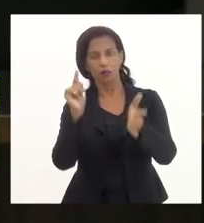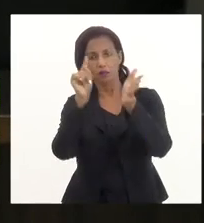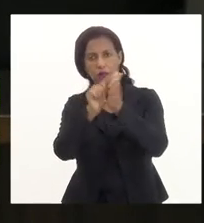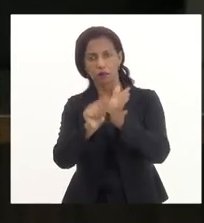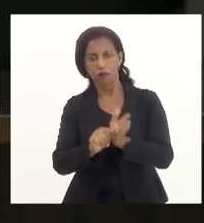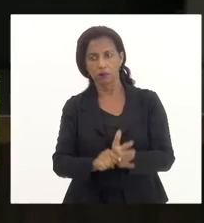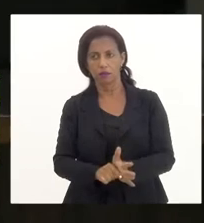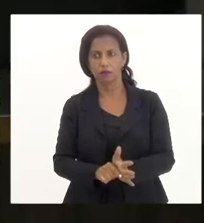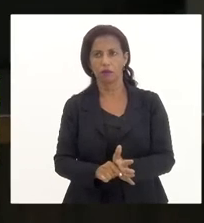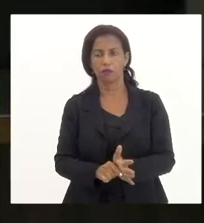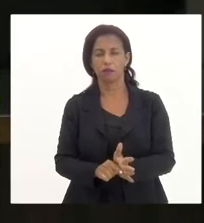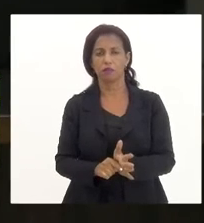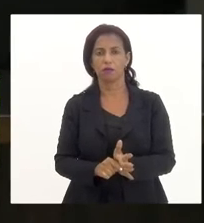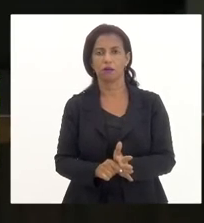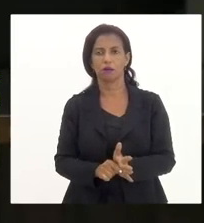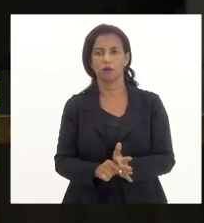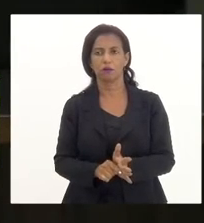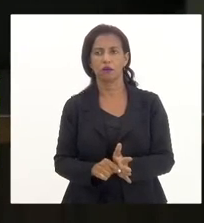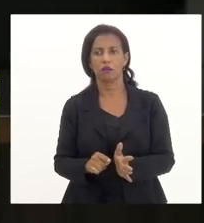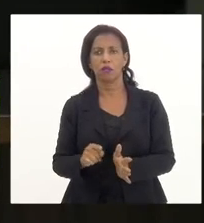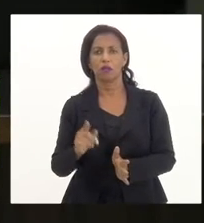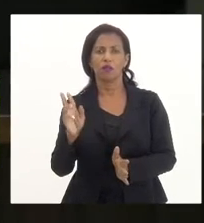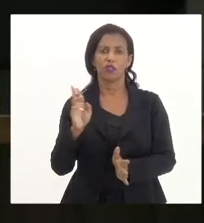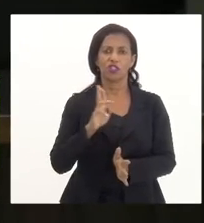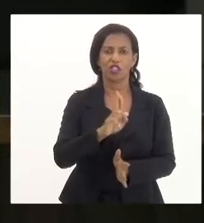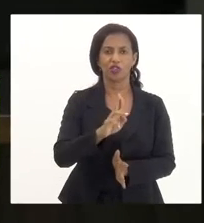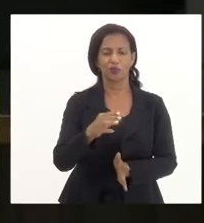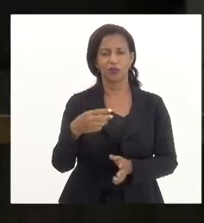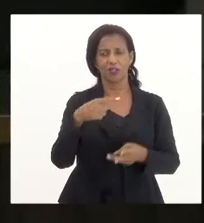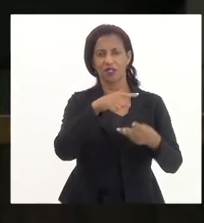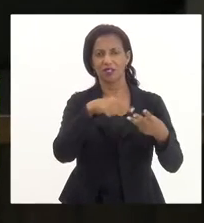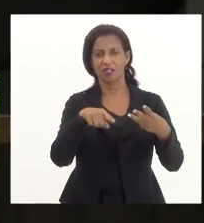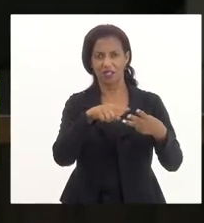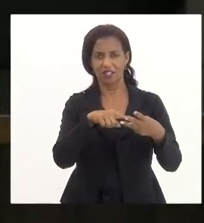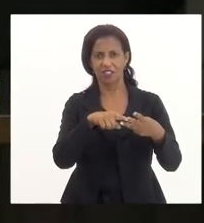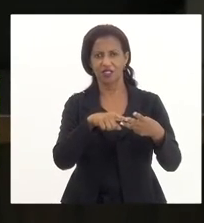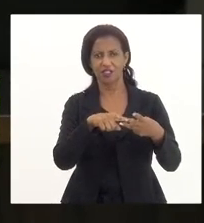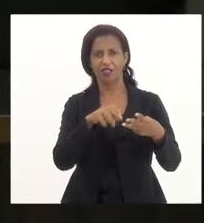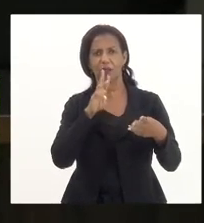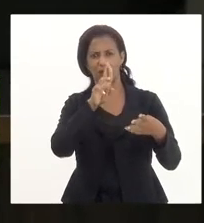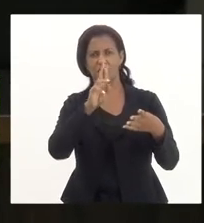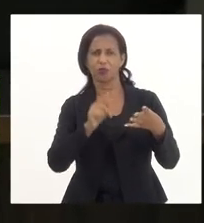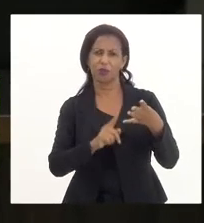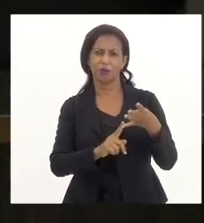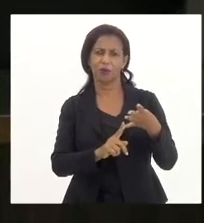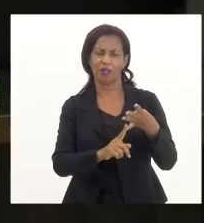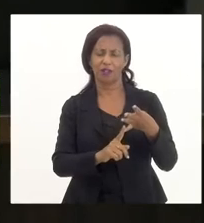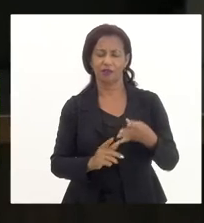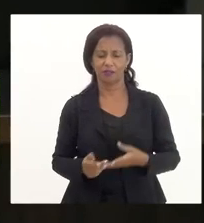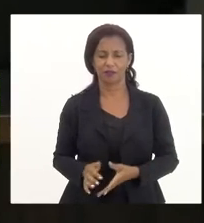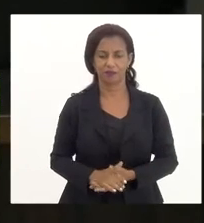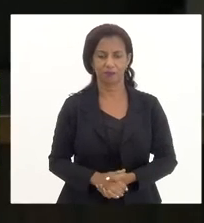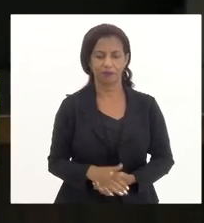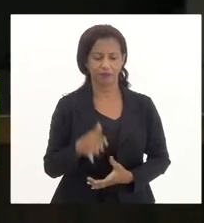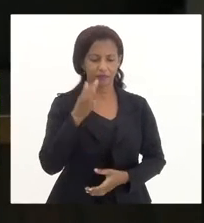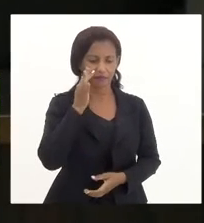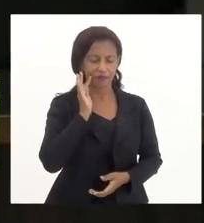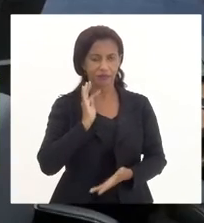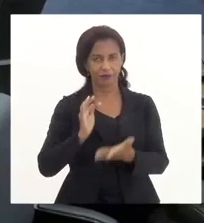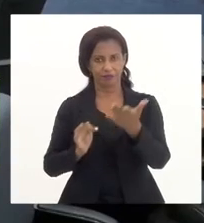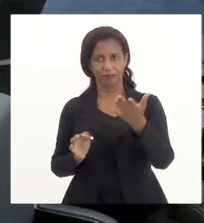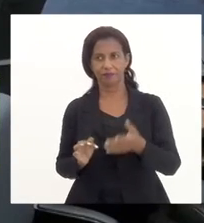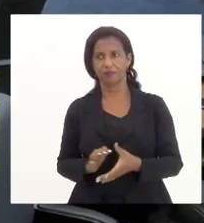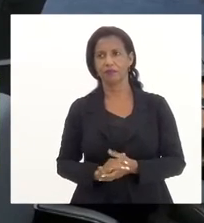e ele vai ter que sair em vez de responder dessa vez três Vamos responder quatro por favor Deputado Flávio